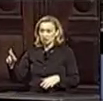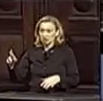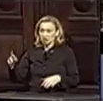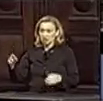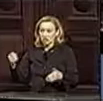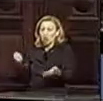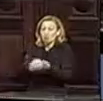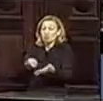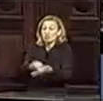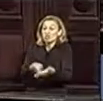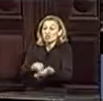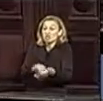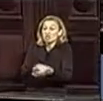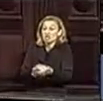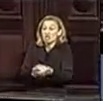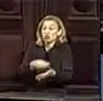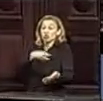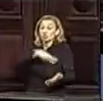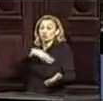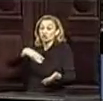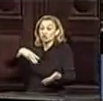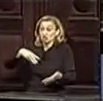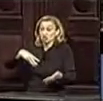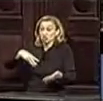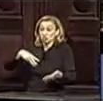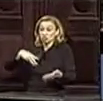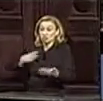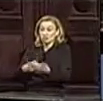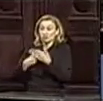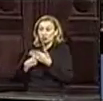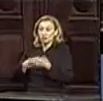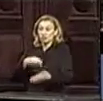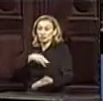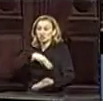Justiça. Falem menos e trabalhem mais.